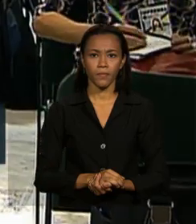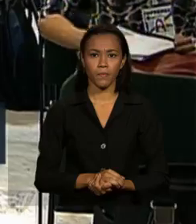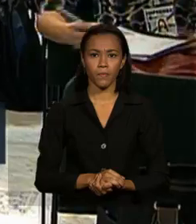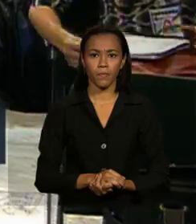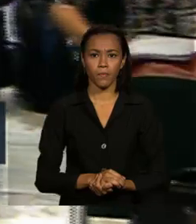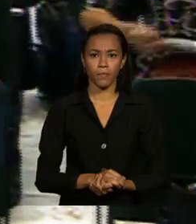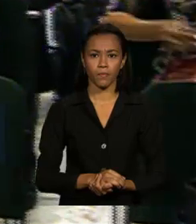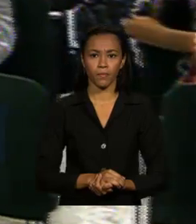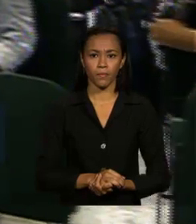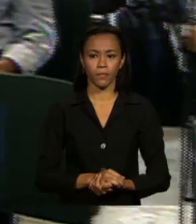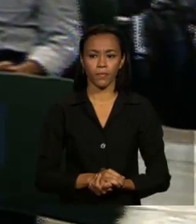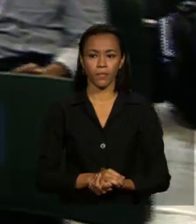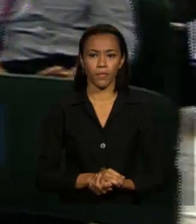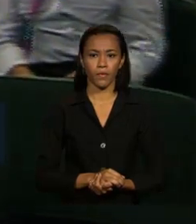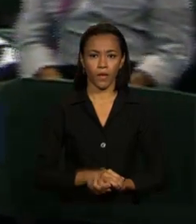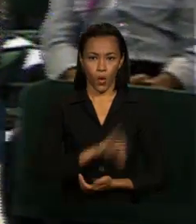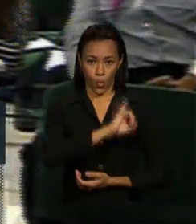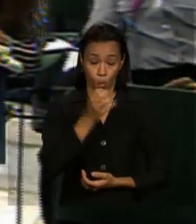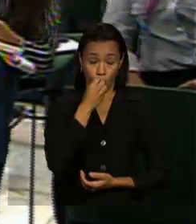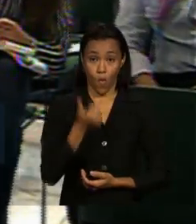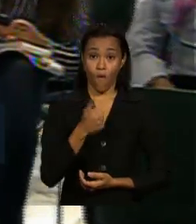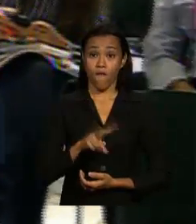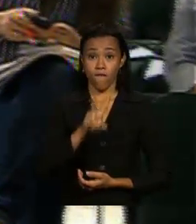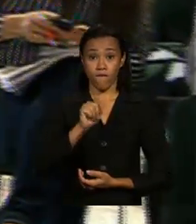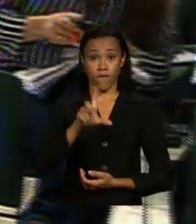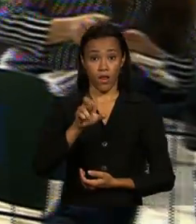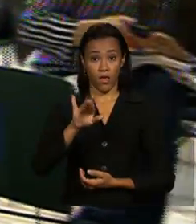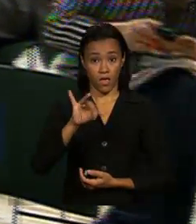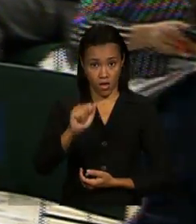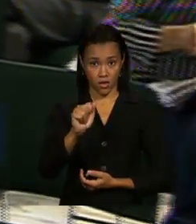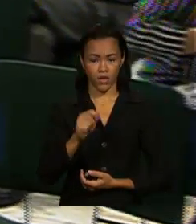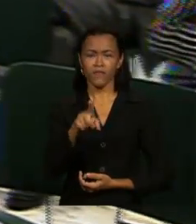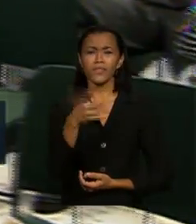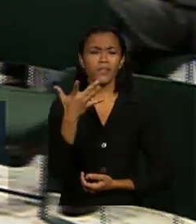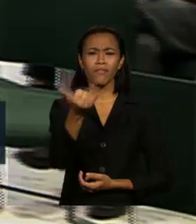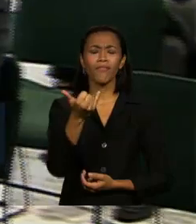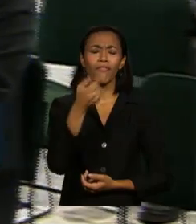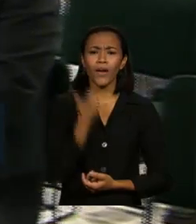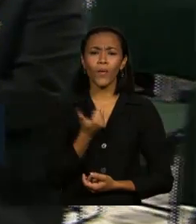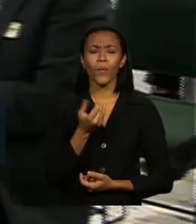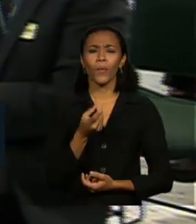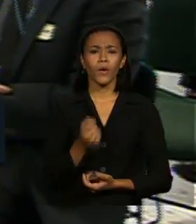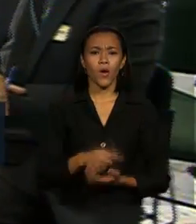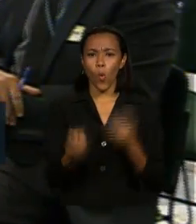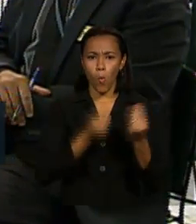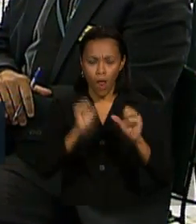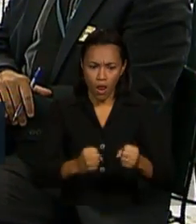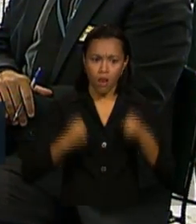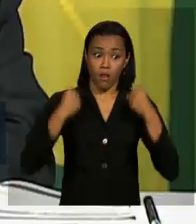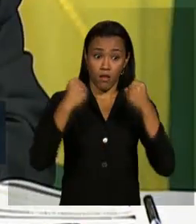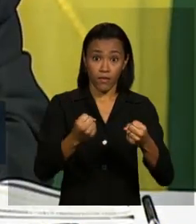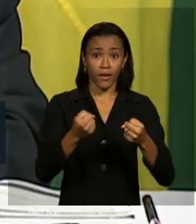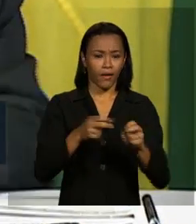né Oi oaa da agência Leia Ministro O senhor falou sobre grau de alavancagem para rodovias e